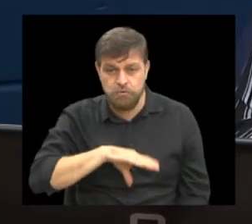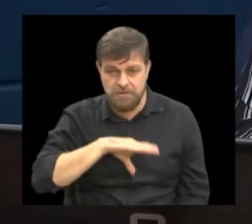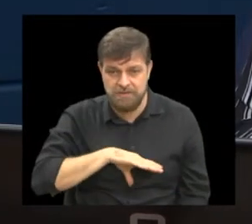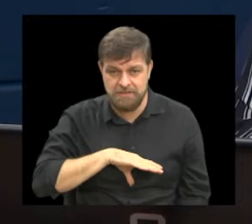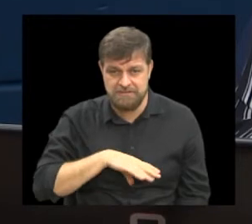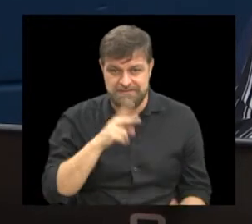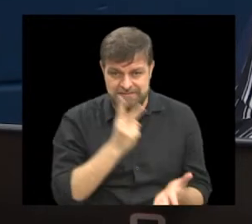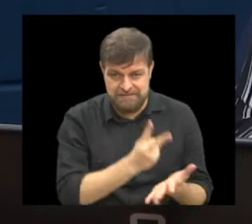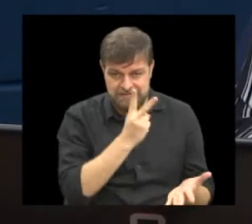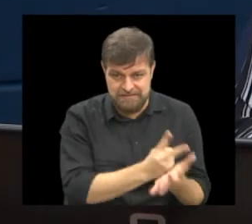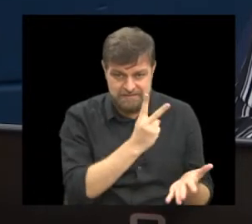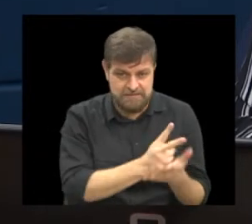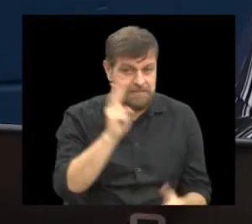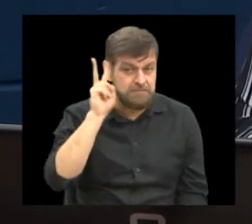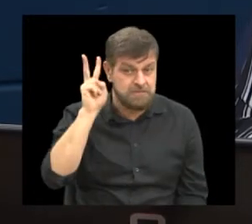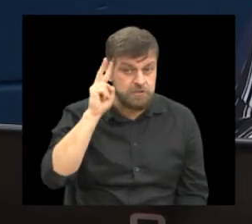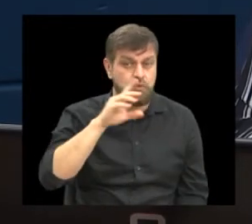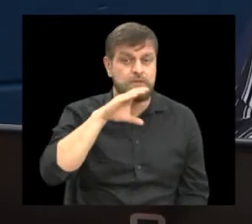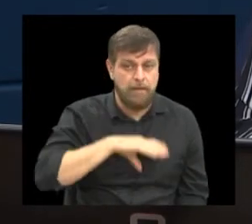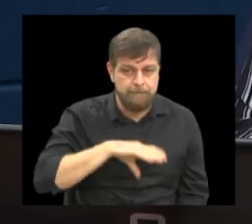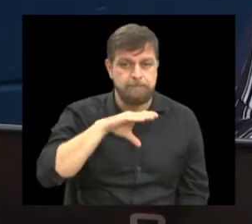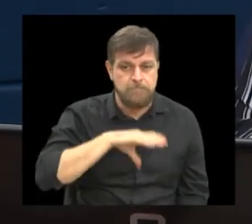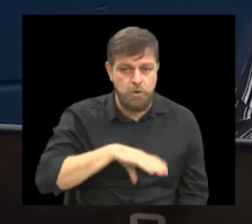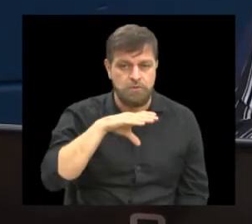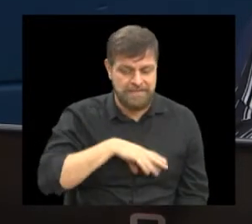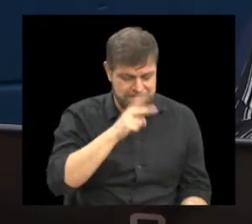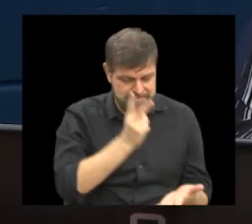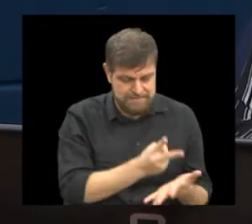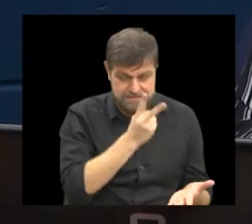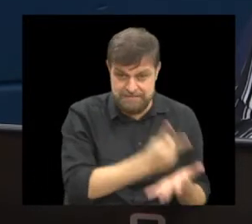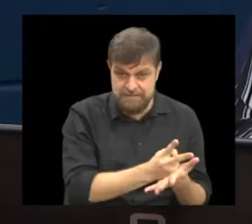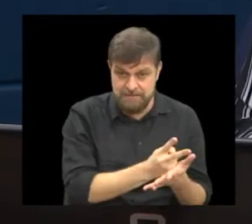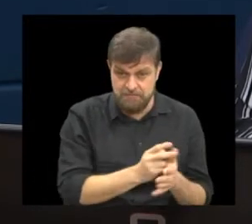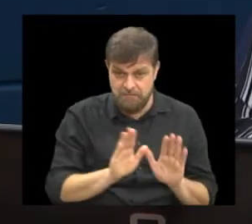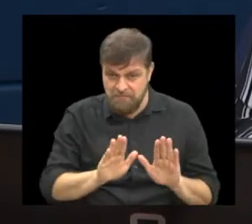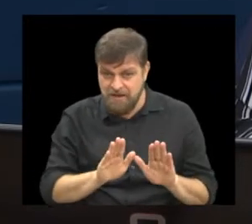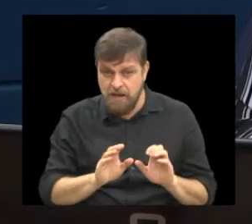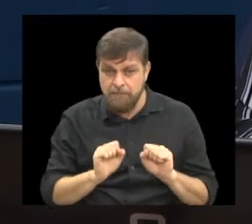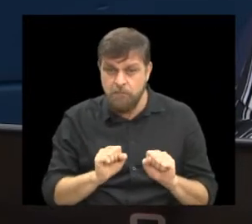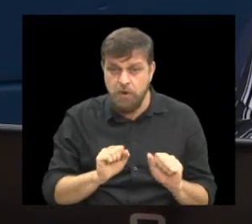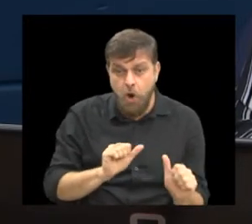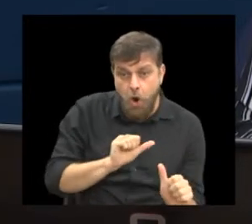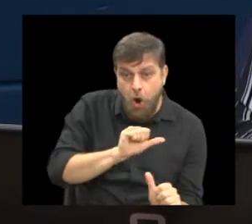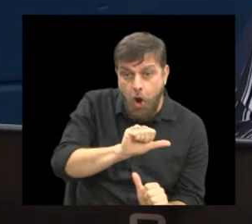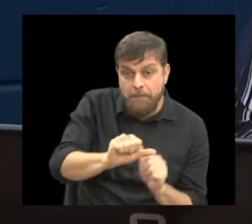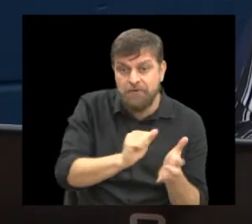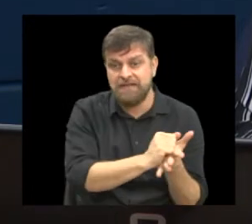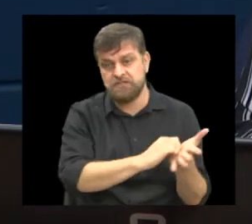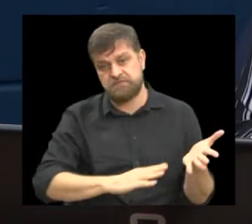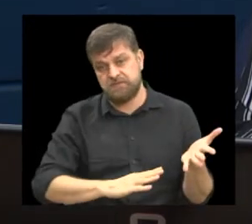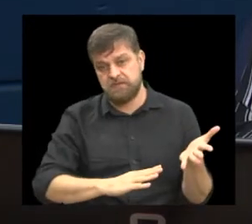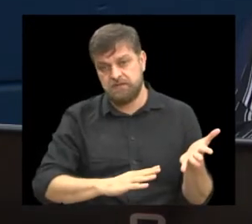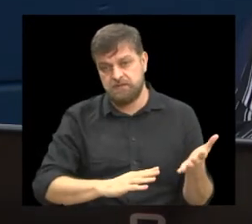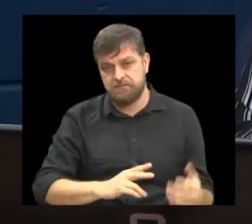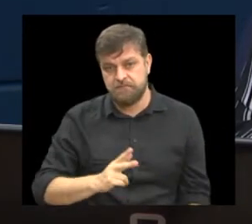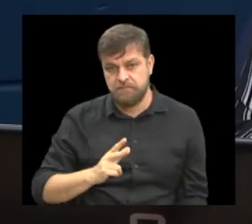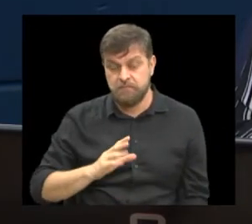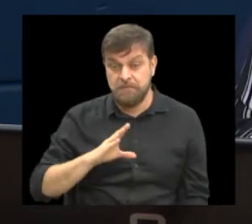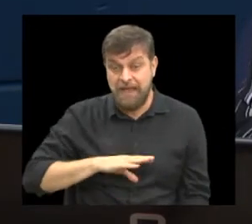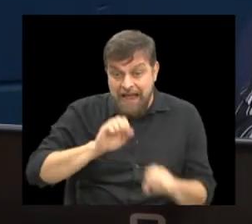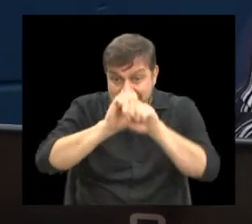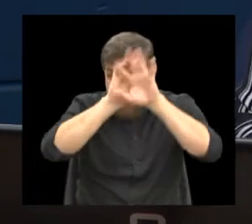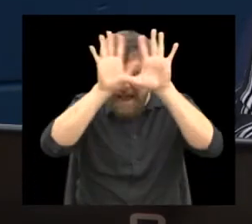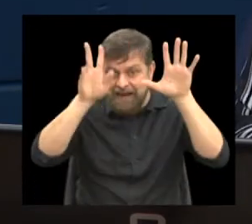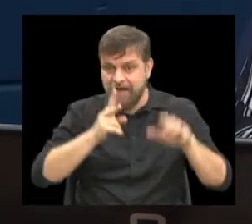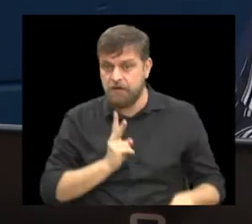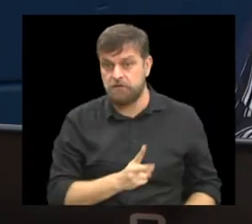Então, sempre na segunda vai ter uma atividade de português. Mas eu posso variar a atividade. Mas eu posso deixar claro para esse